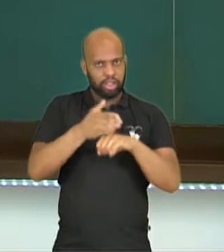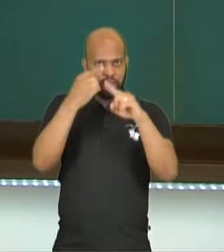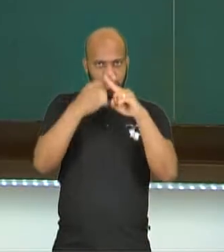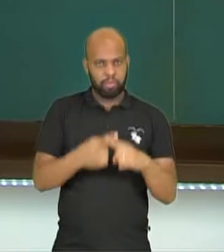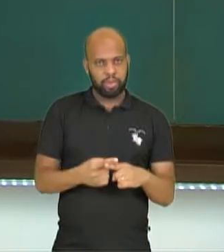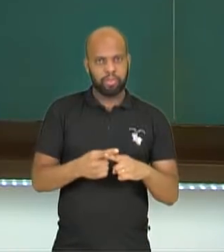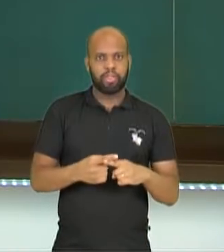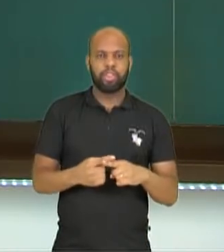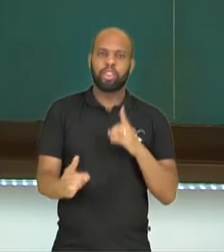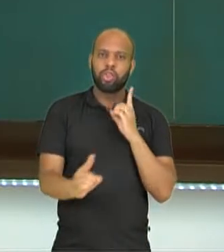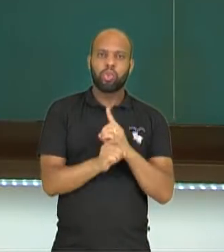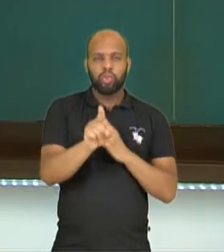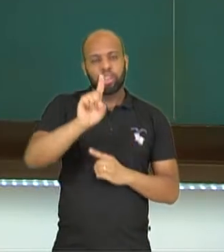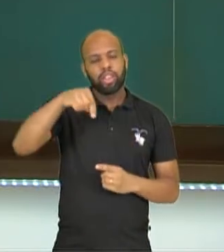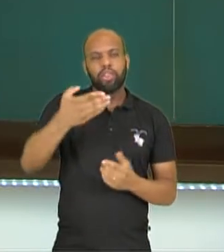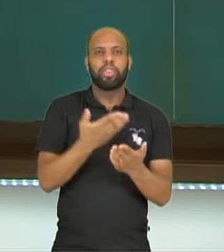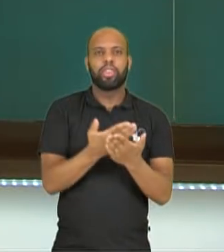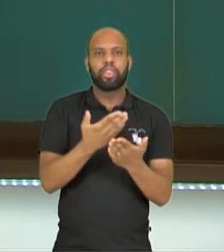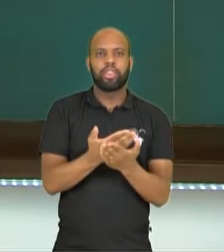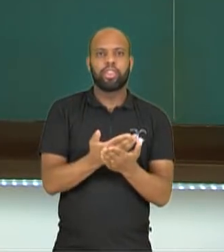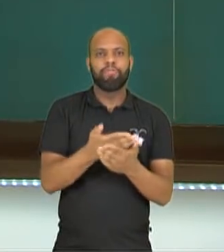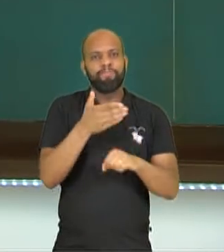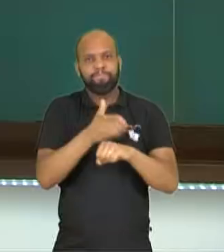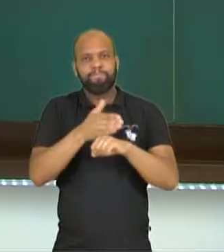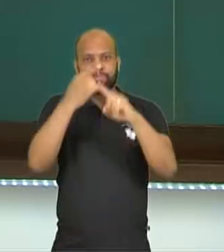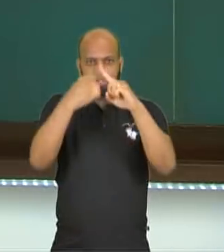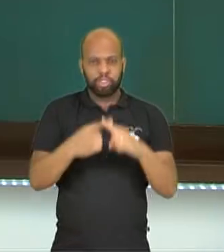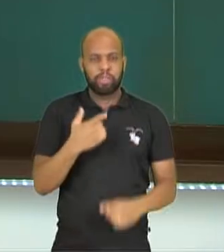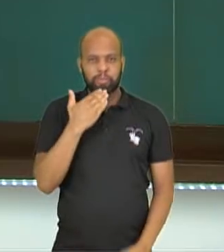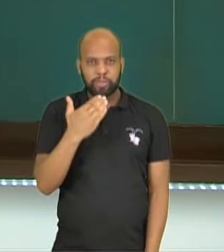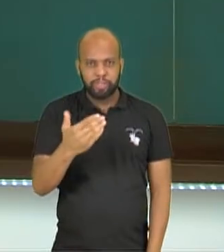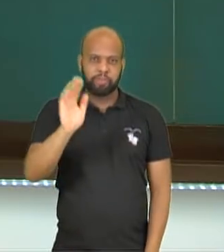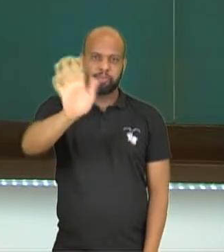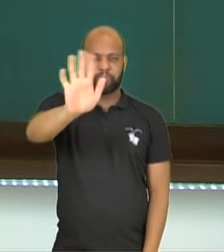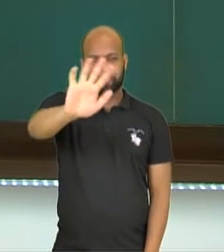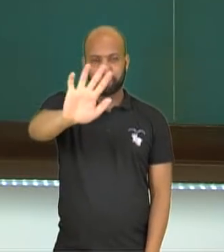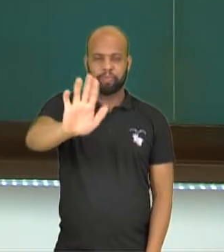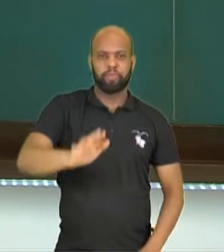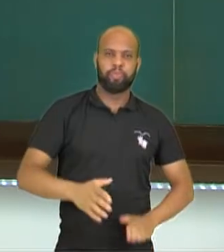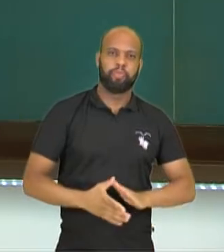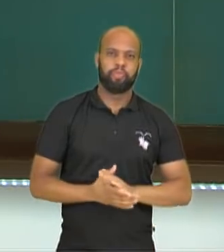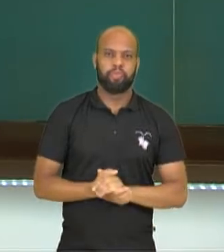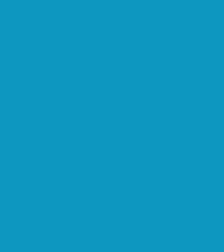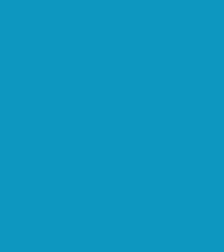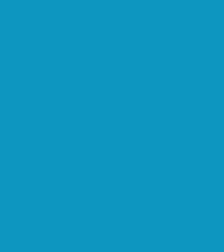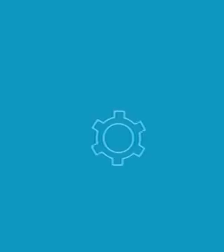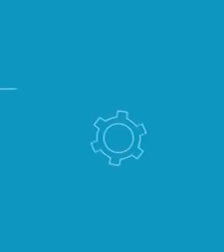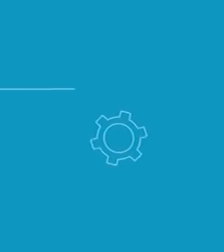Muito bem? Nos vemos na próxima aula e afia a tabuada que eu vou cobrar, tá bom? Beijo, até mais!